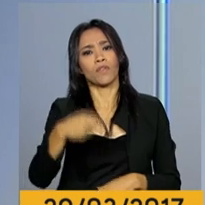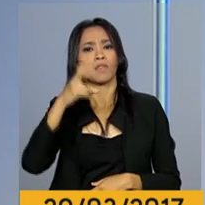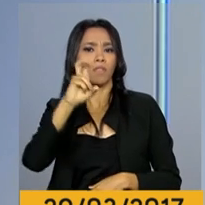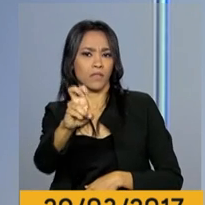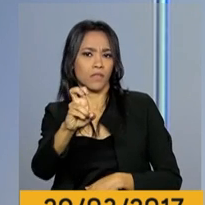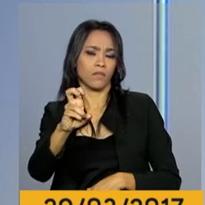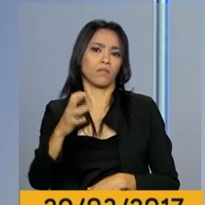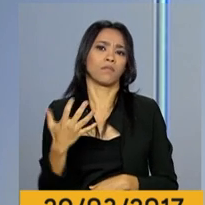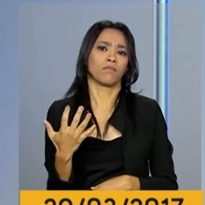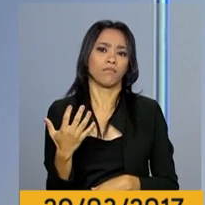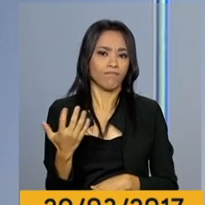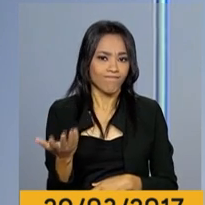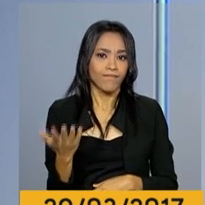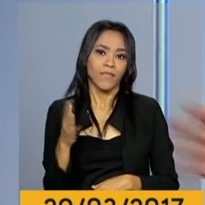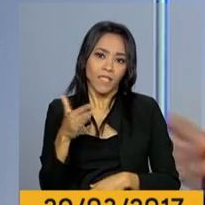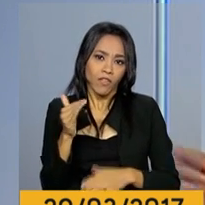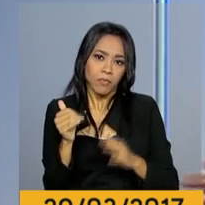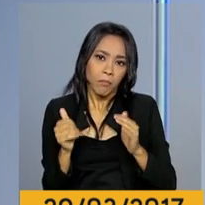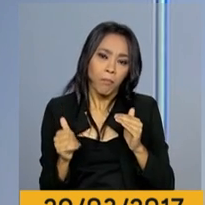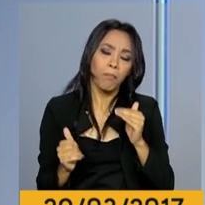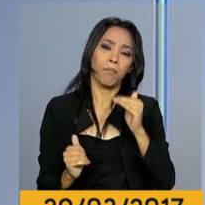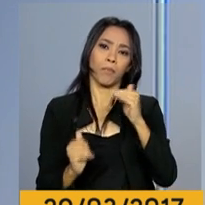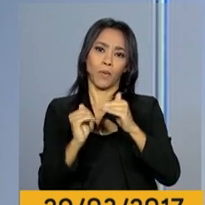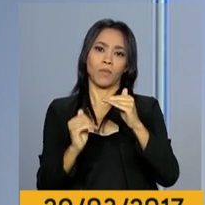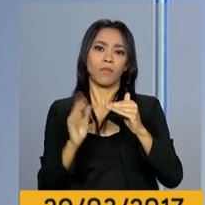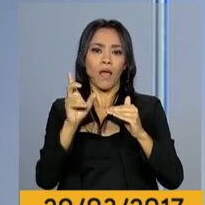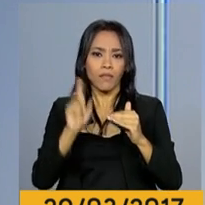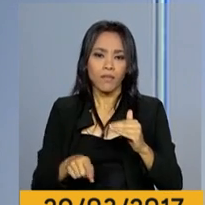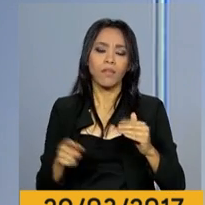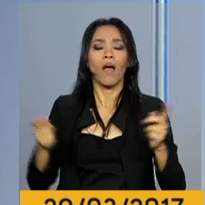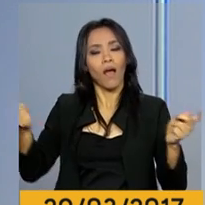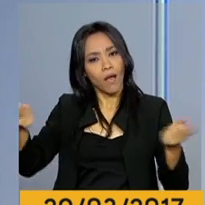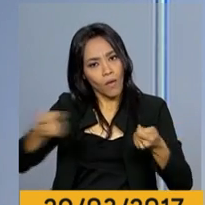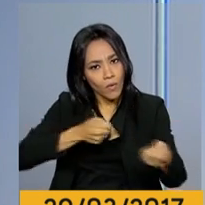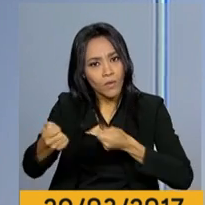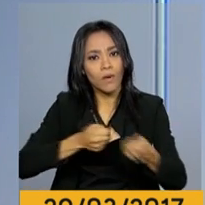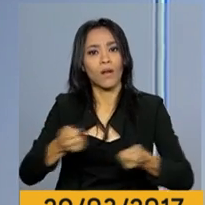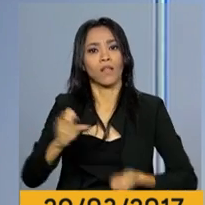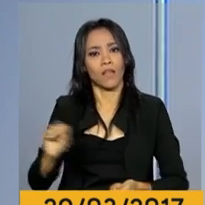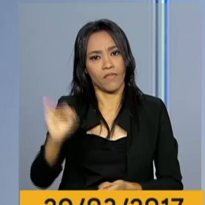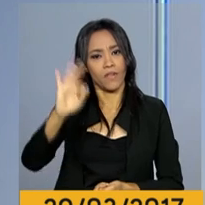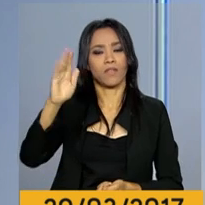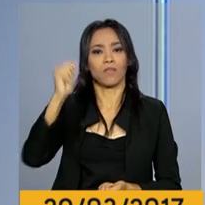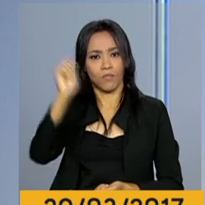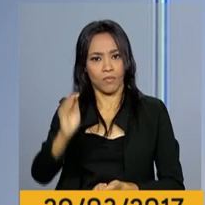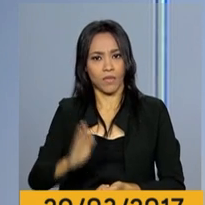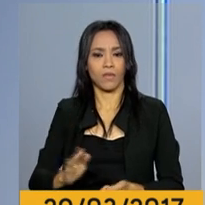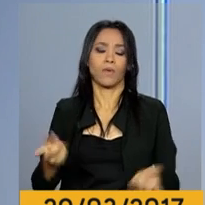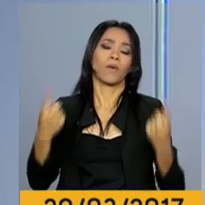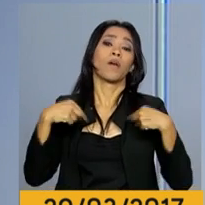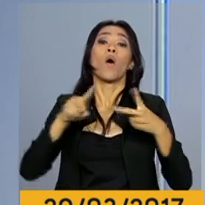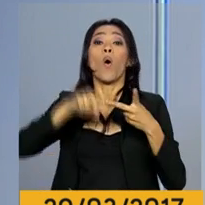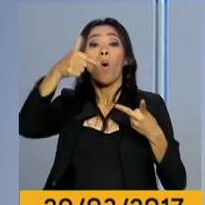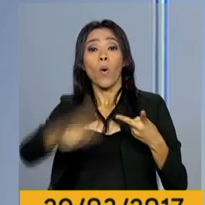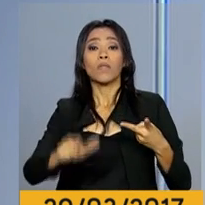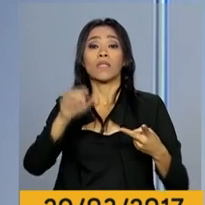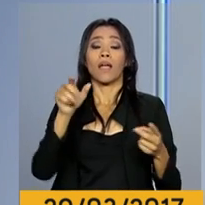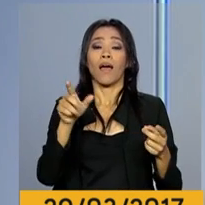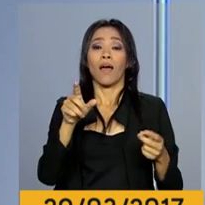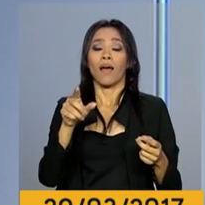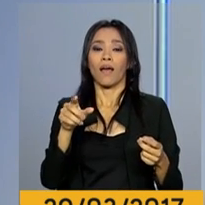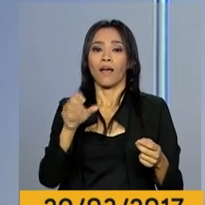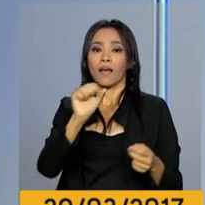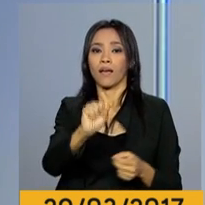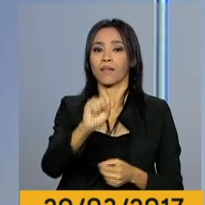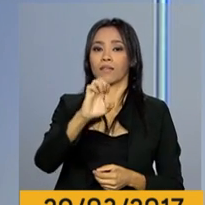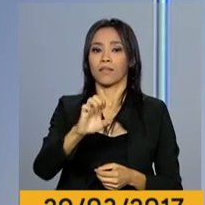4 portanto controlada a inflação no país ao mesmo tempo a taxa selic vem caindo também é